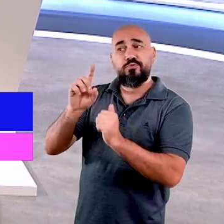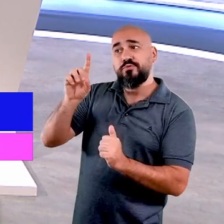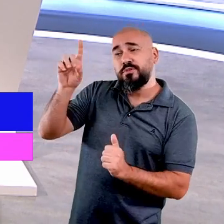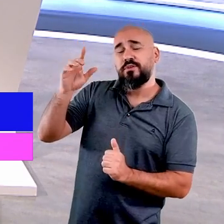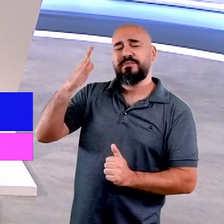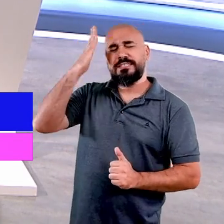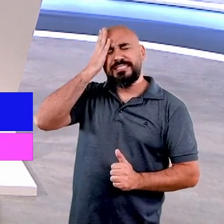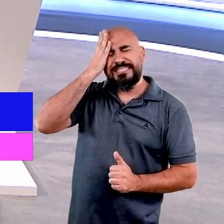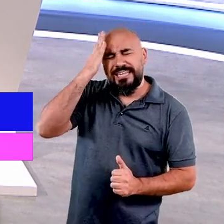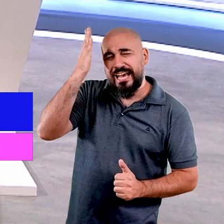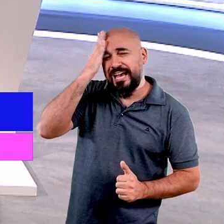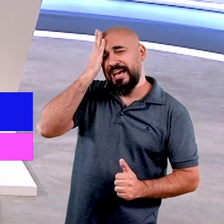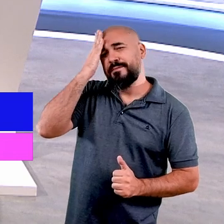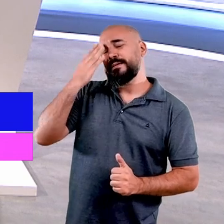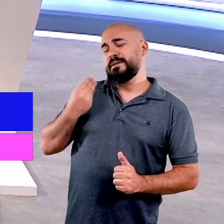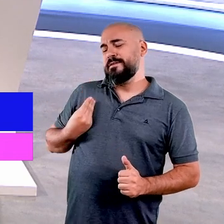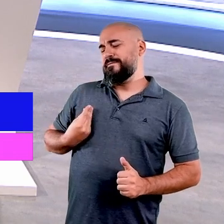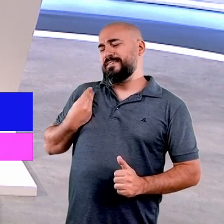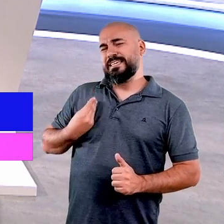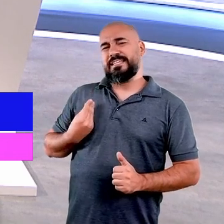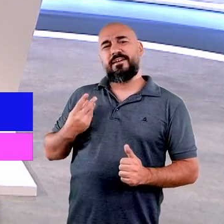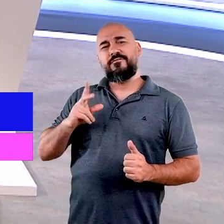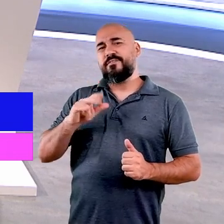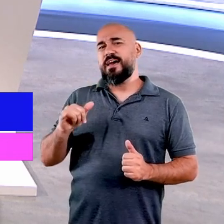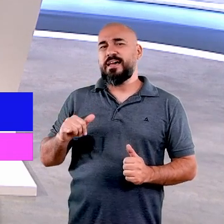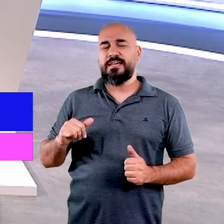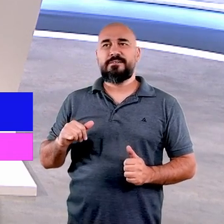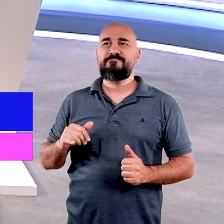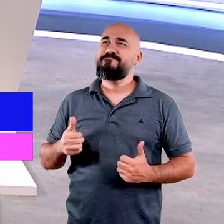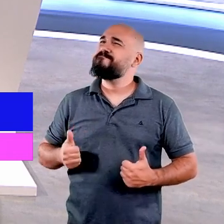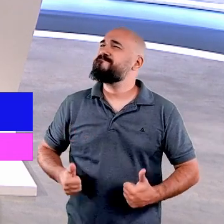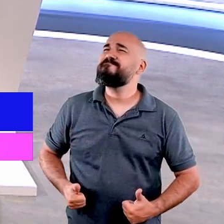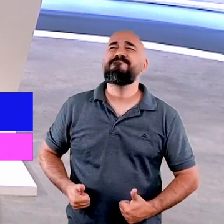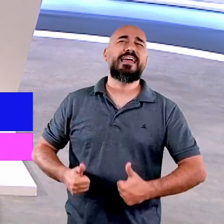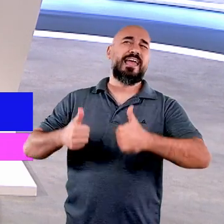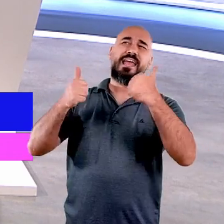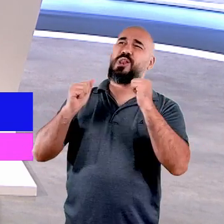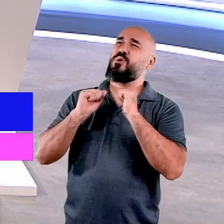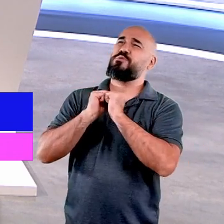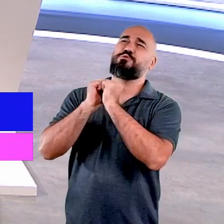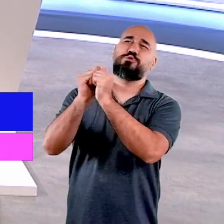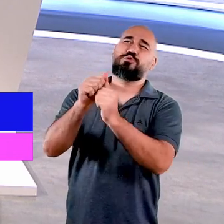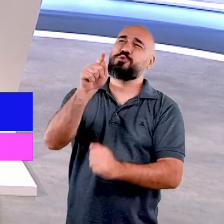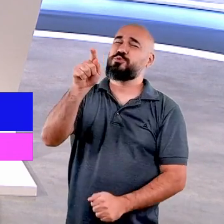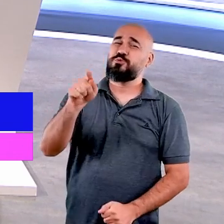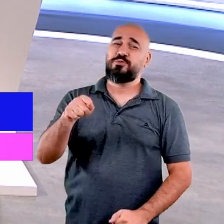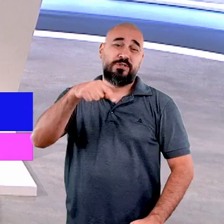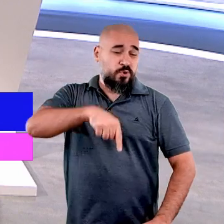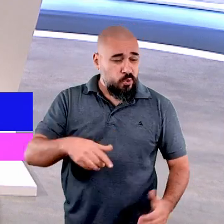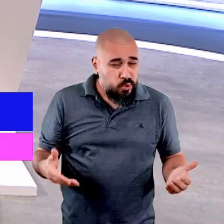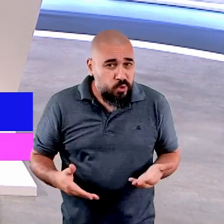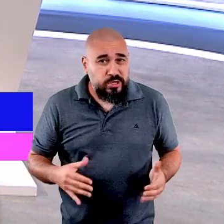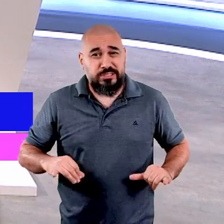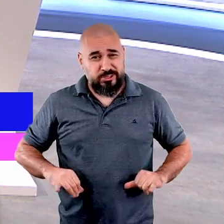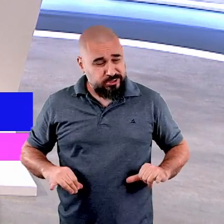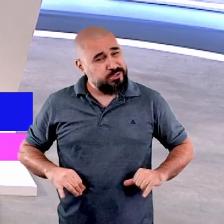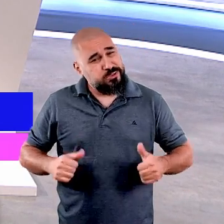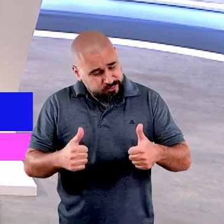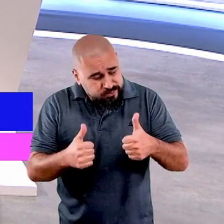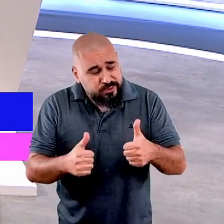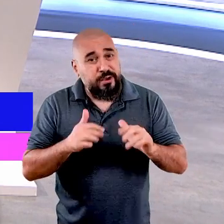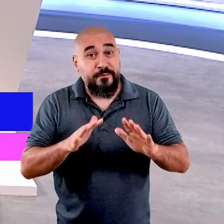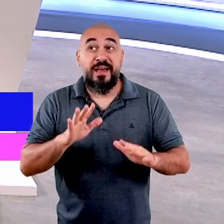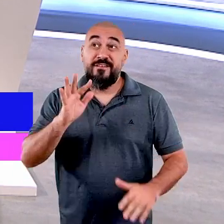ser multiplicado infinitamente quando Jesus Cristo voltar. Então a vida que você vive